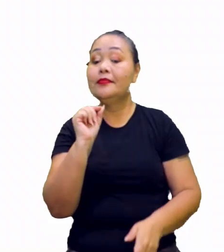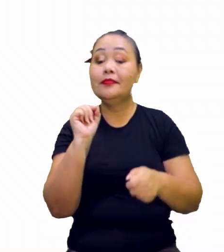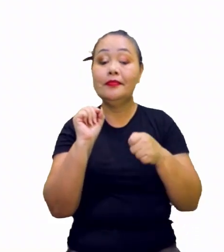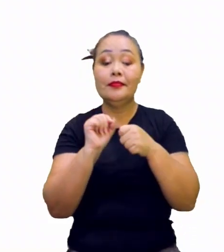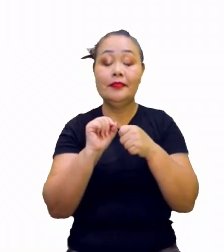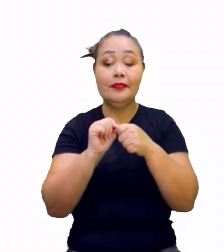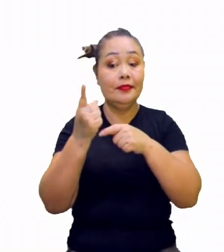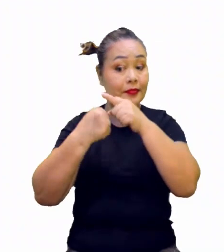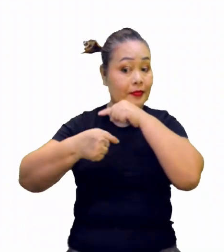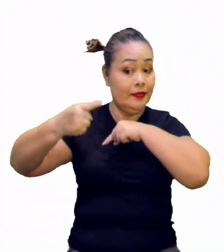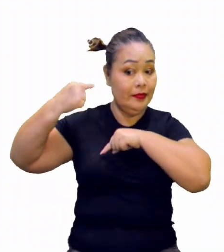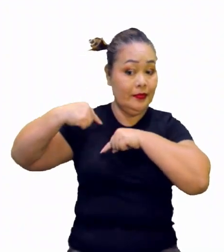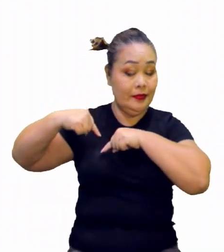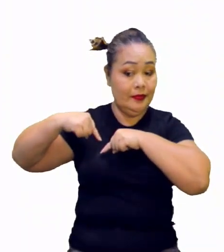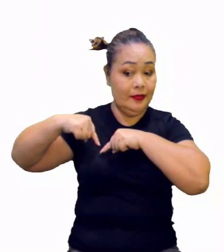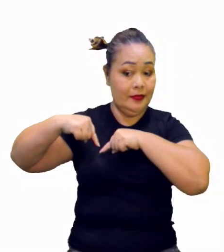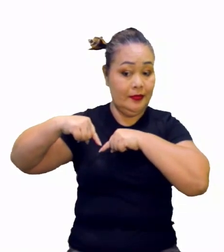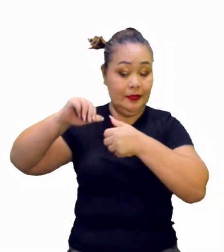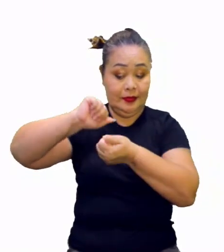no início?